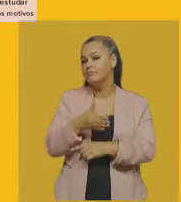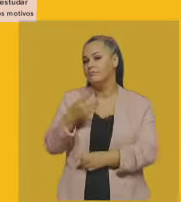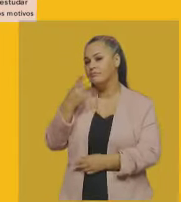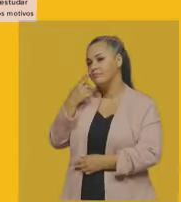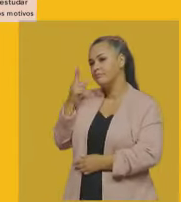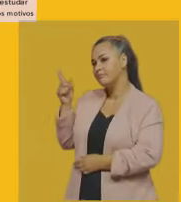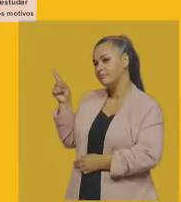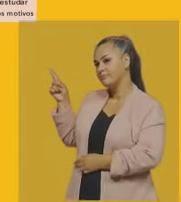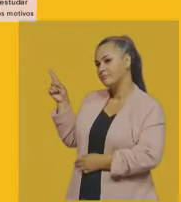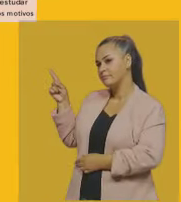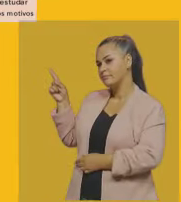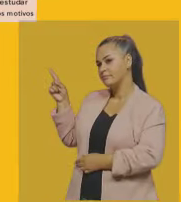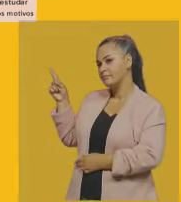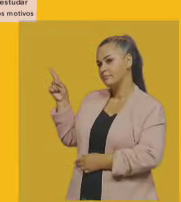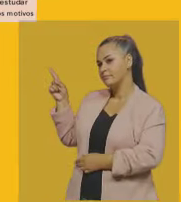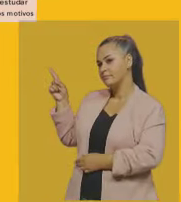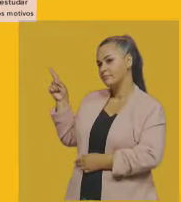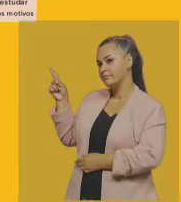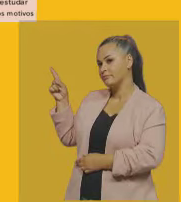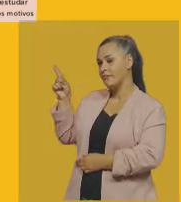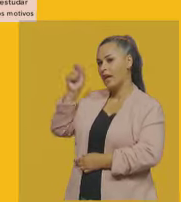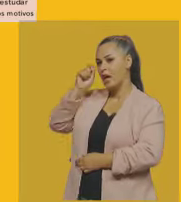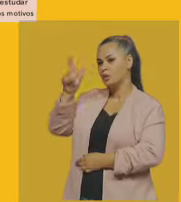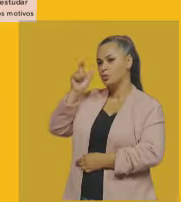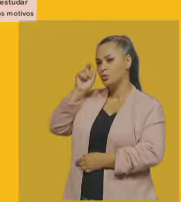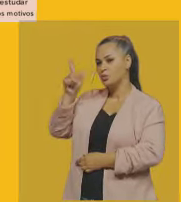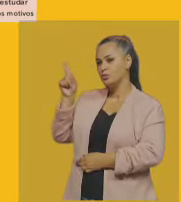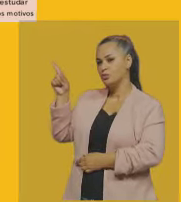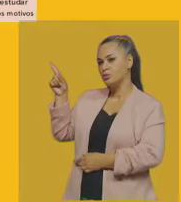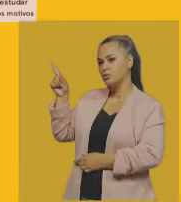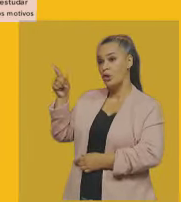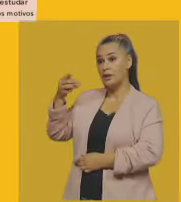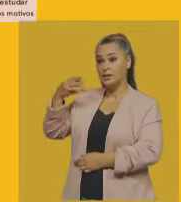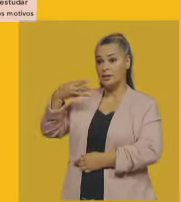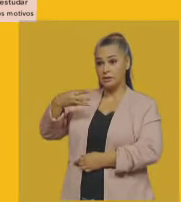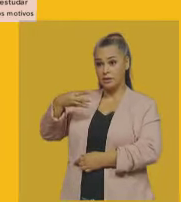40%, 39,1% dos estudantes deixam de